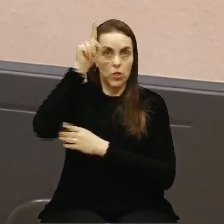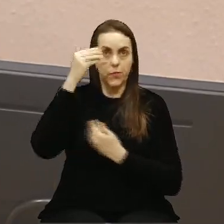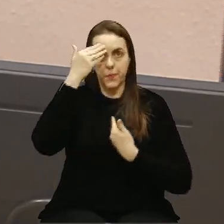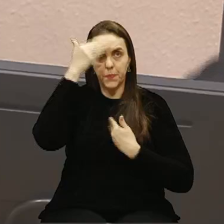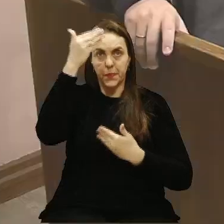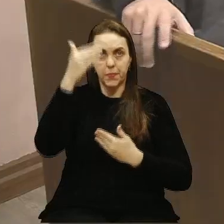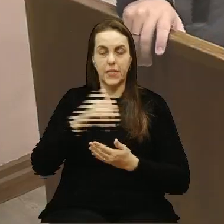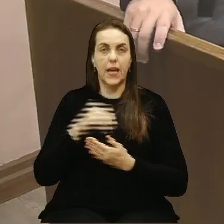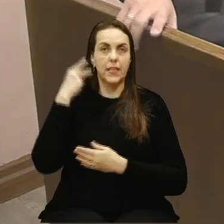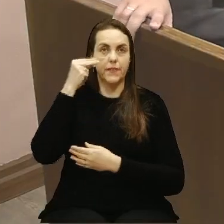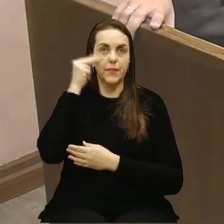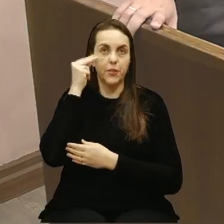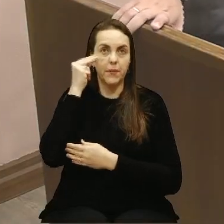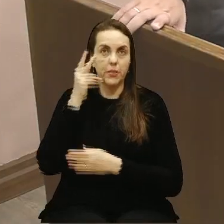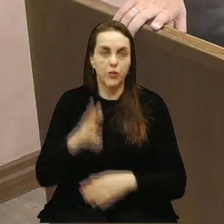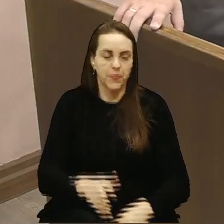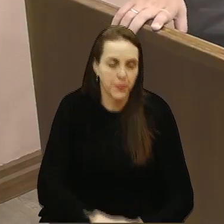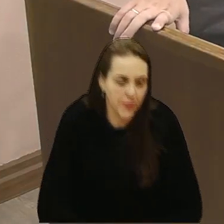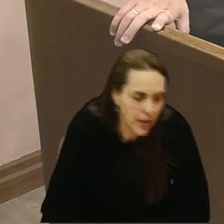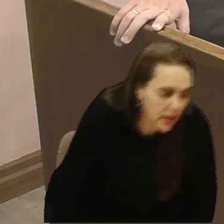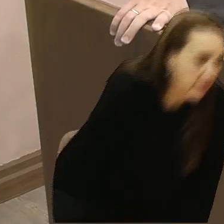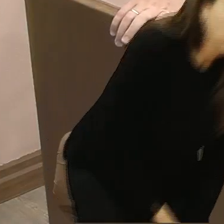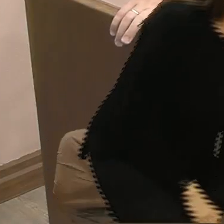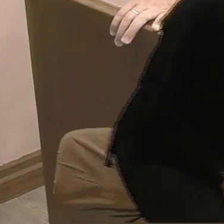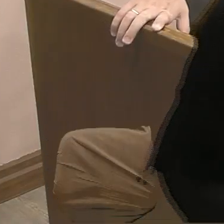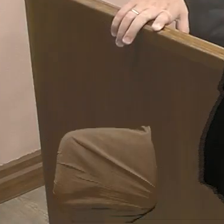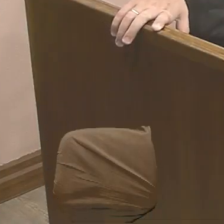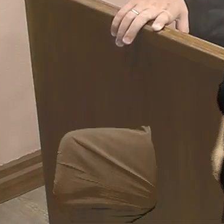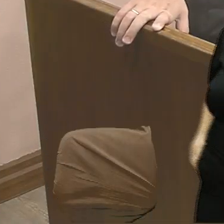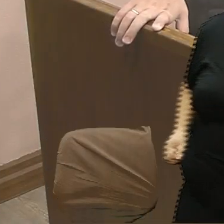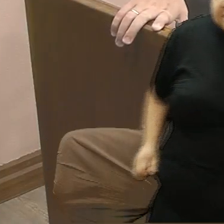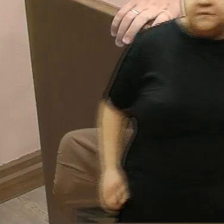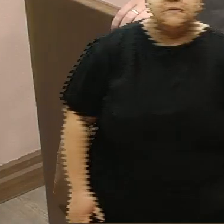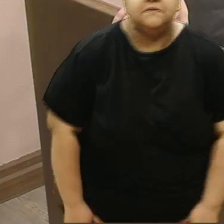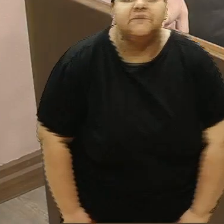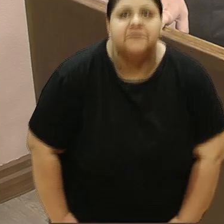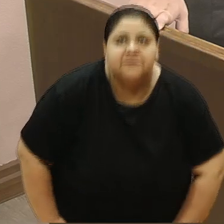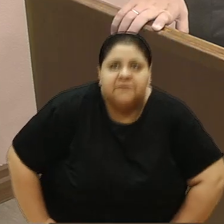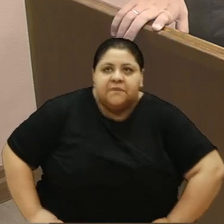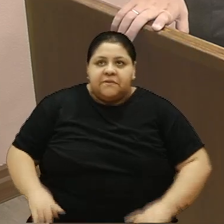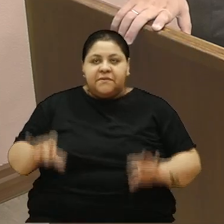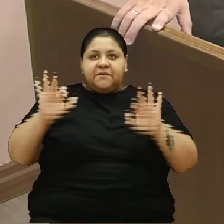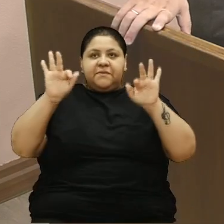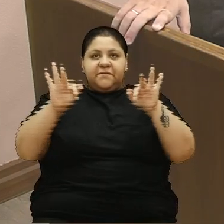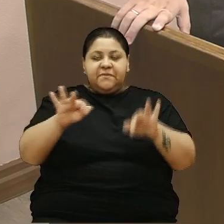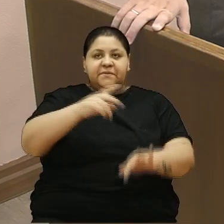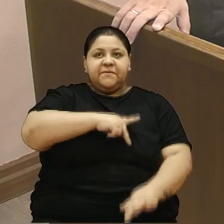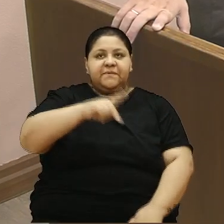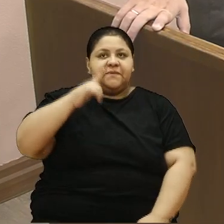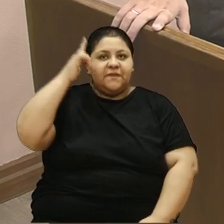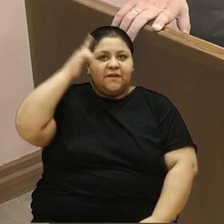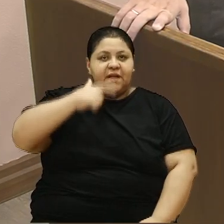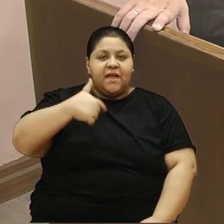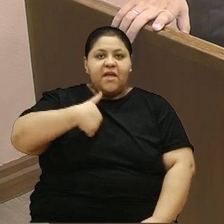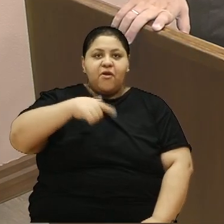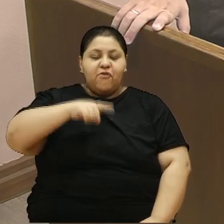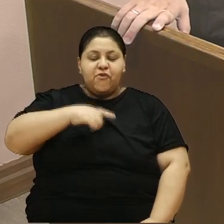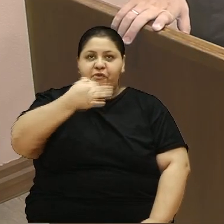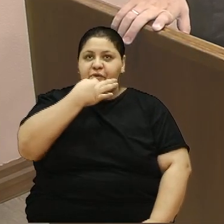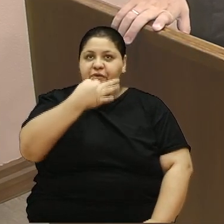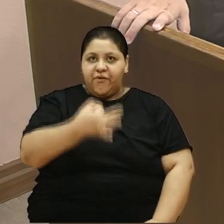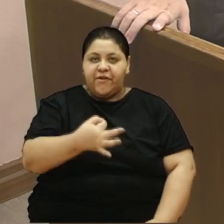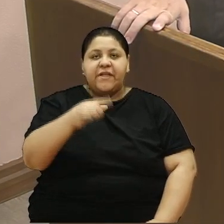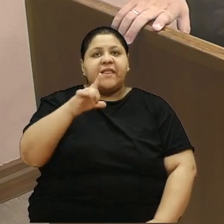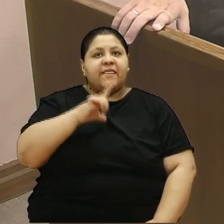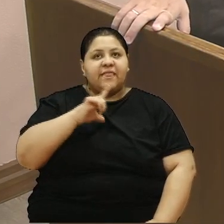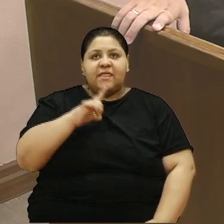vereador Libardi. Por fim, presidente Lucas, eu tenho uma posição que o cara tem que